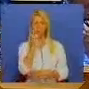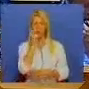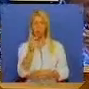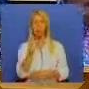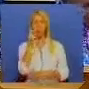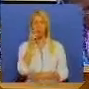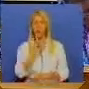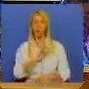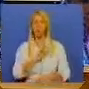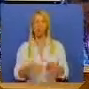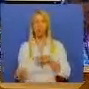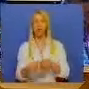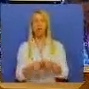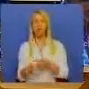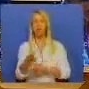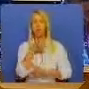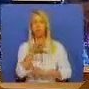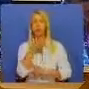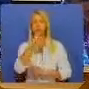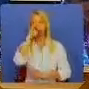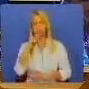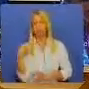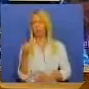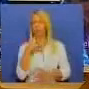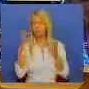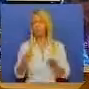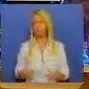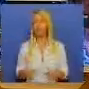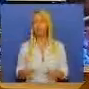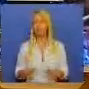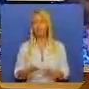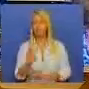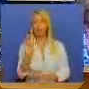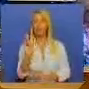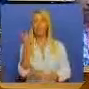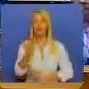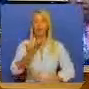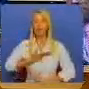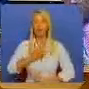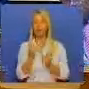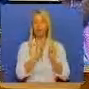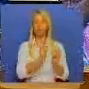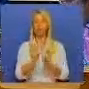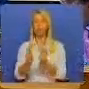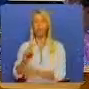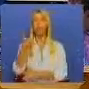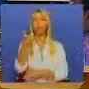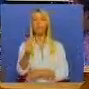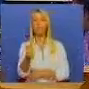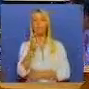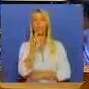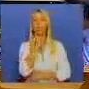Senhoras e senhores deputados, lembramos-nos todos, certamente, dos 3 Ds que eram atribuídos ao 25 de Abril: